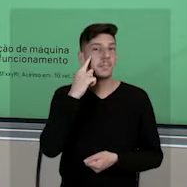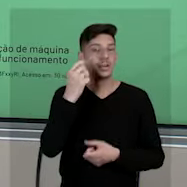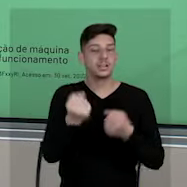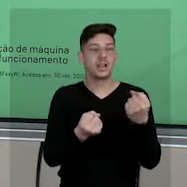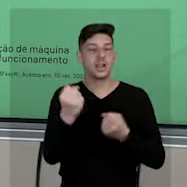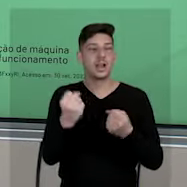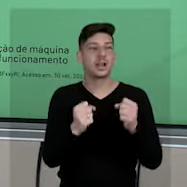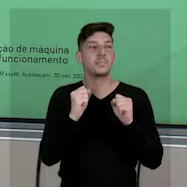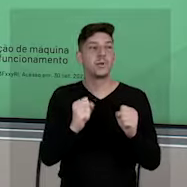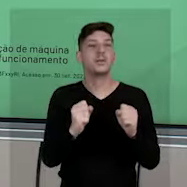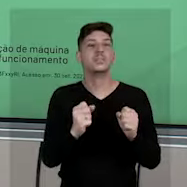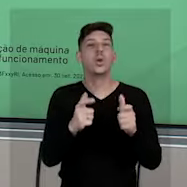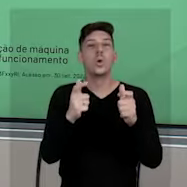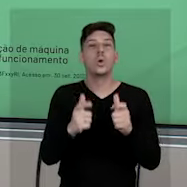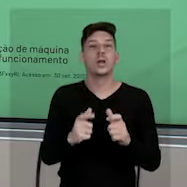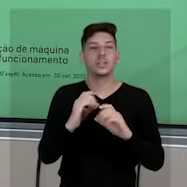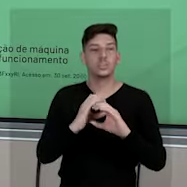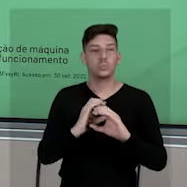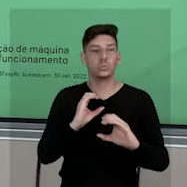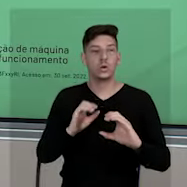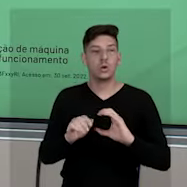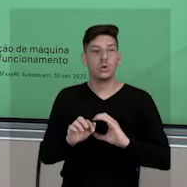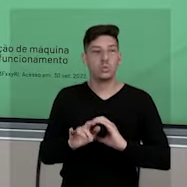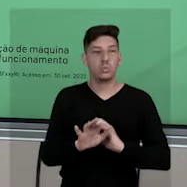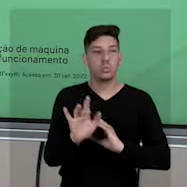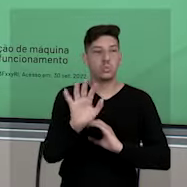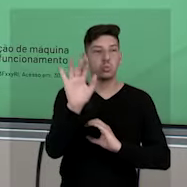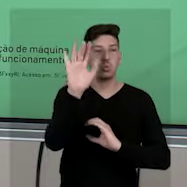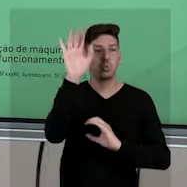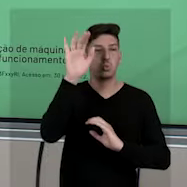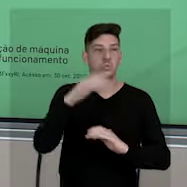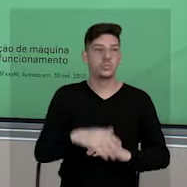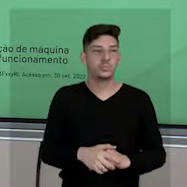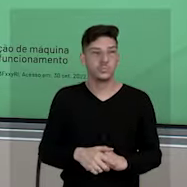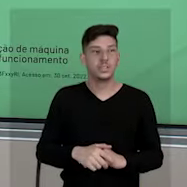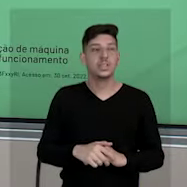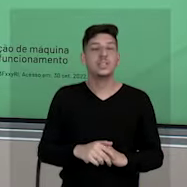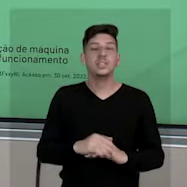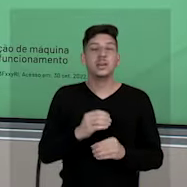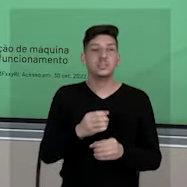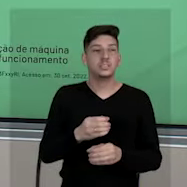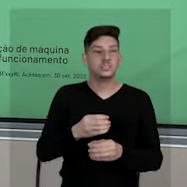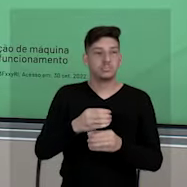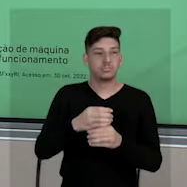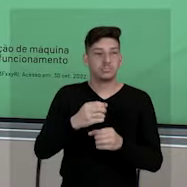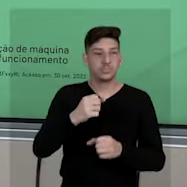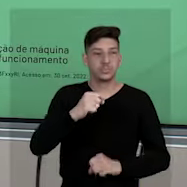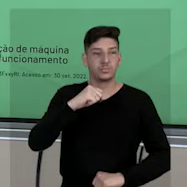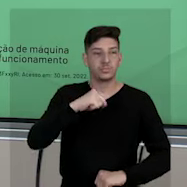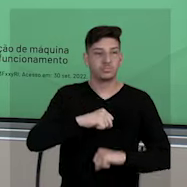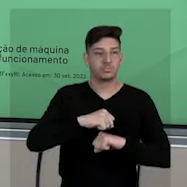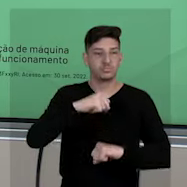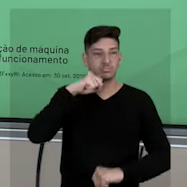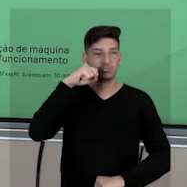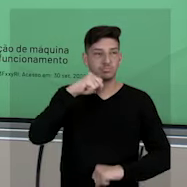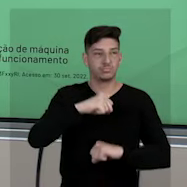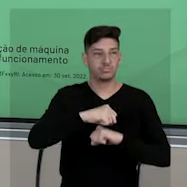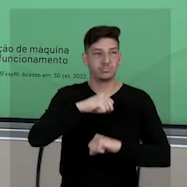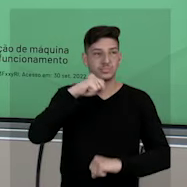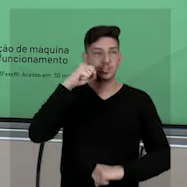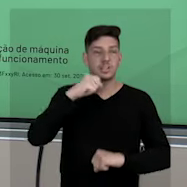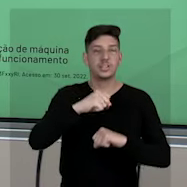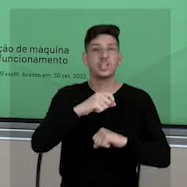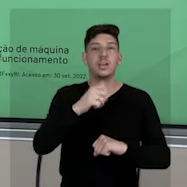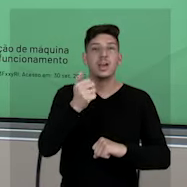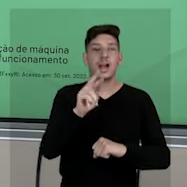do carro, onde sai a fumaça. Então, todas as válvulas de exaustão, elas vão para o escapamento, né, vão levar esse ar aí que é